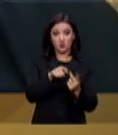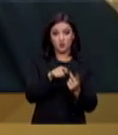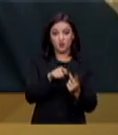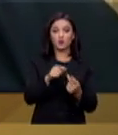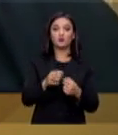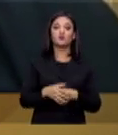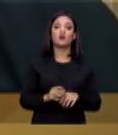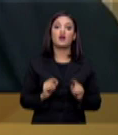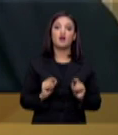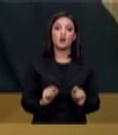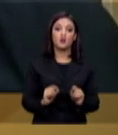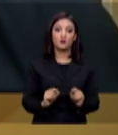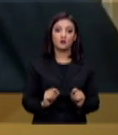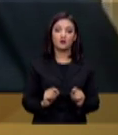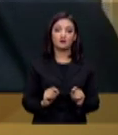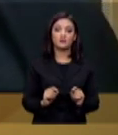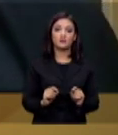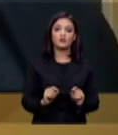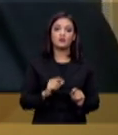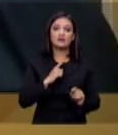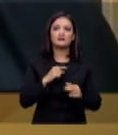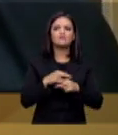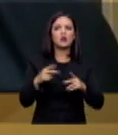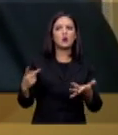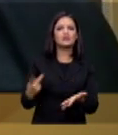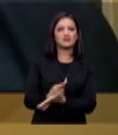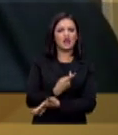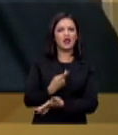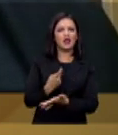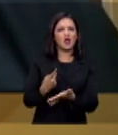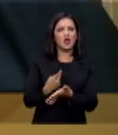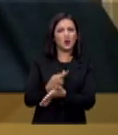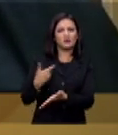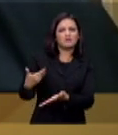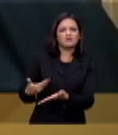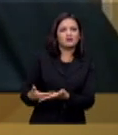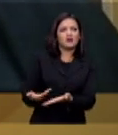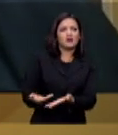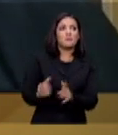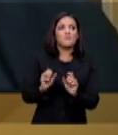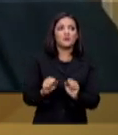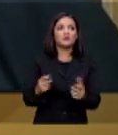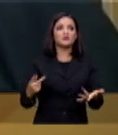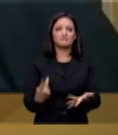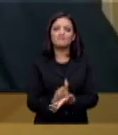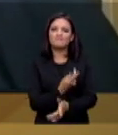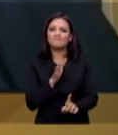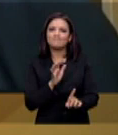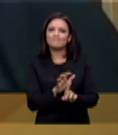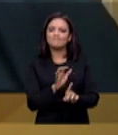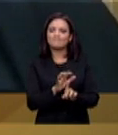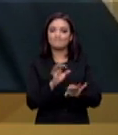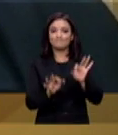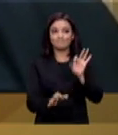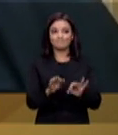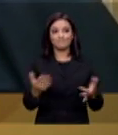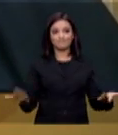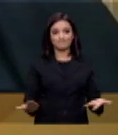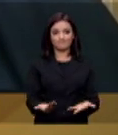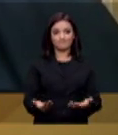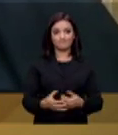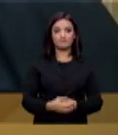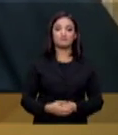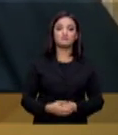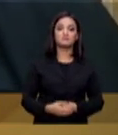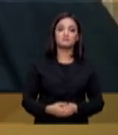nosso sentir um episódio recente que pode influir neste julgamento. O fato de fundo